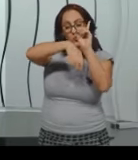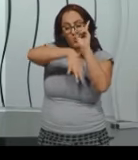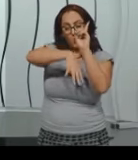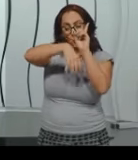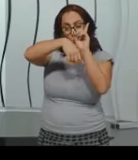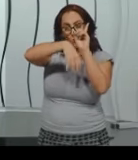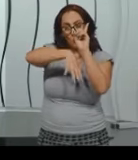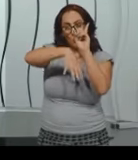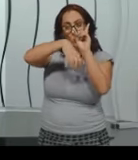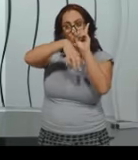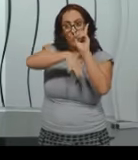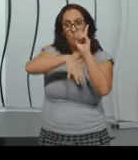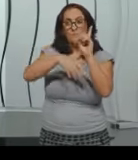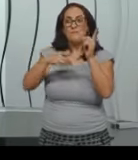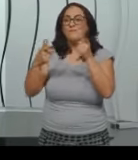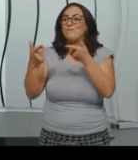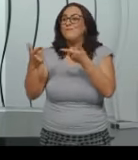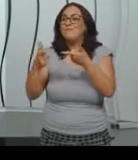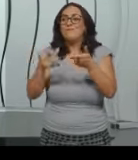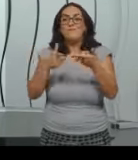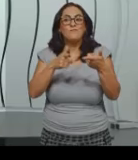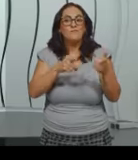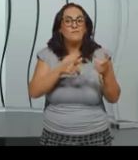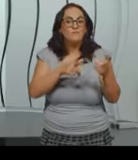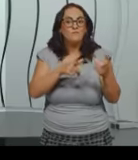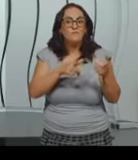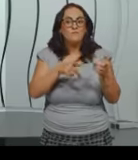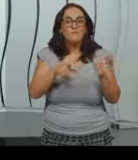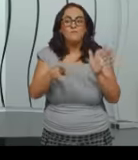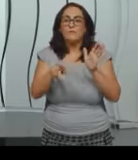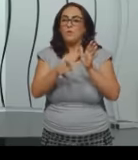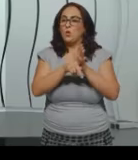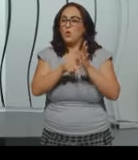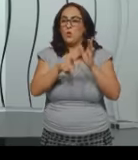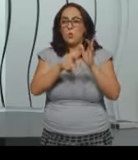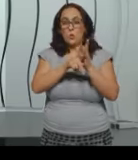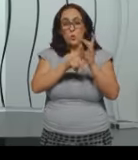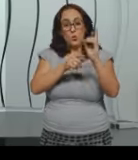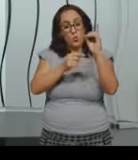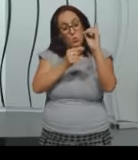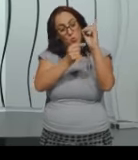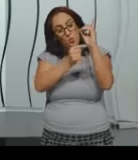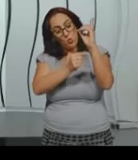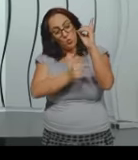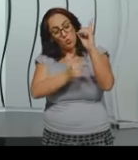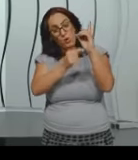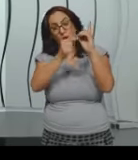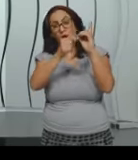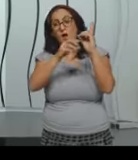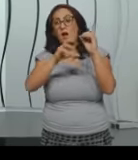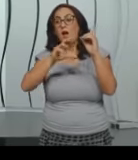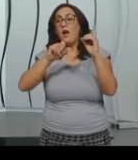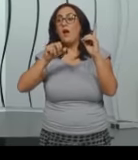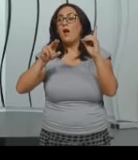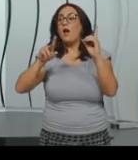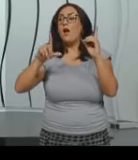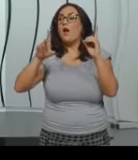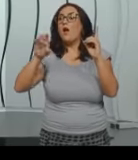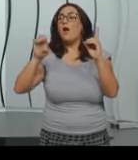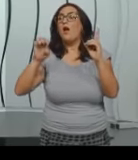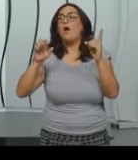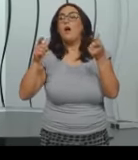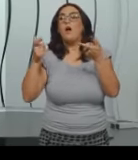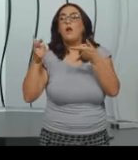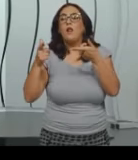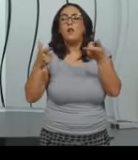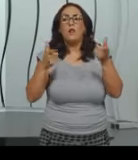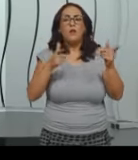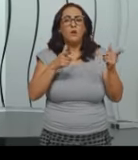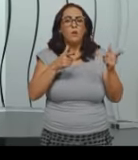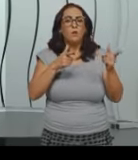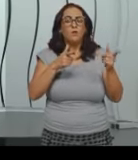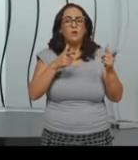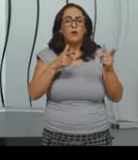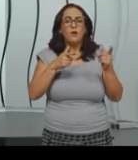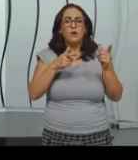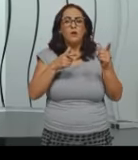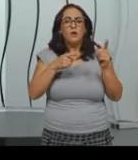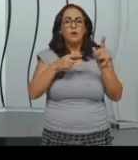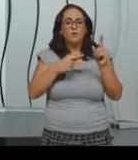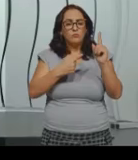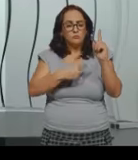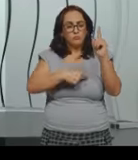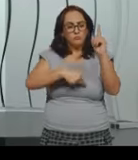folha, e sim rizóide, caulídeo e filídeo. O transporte de água e